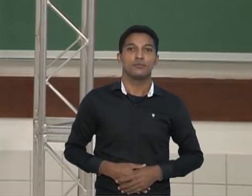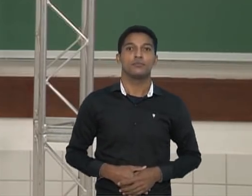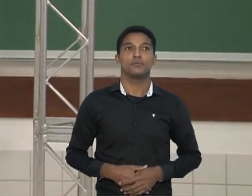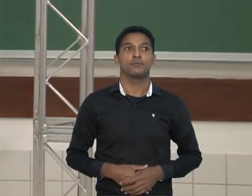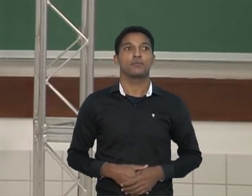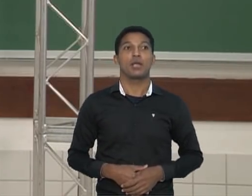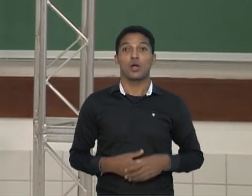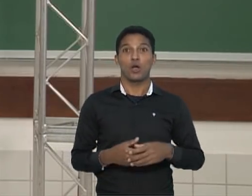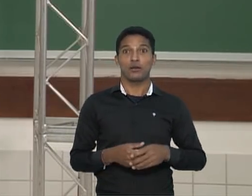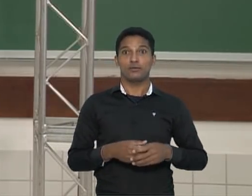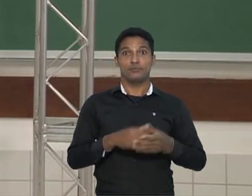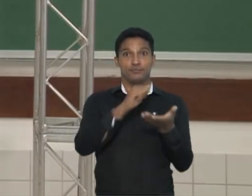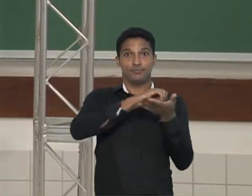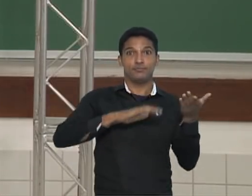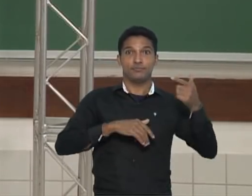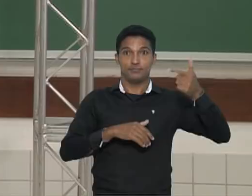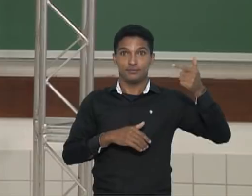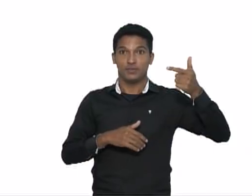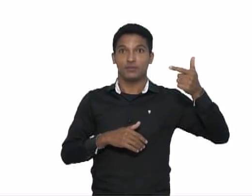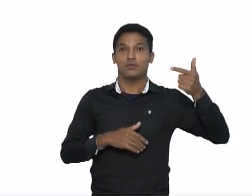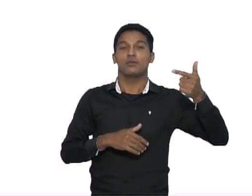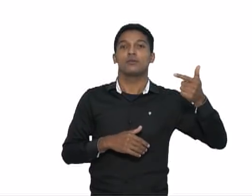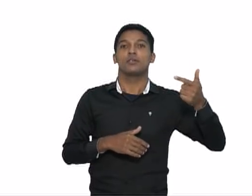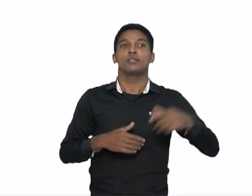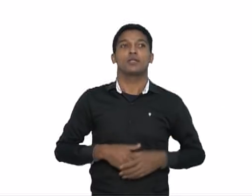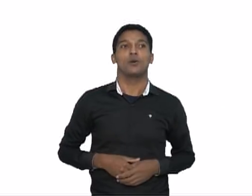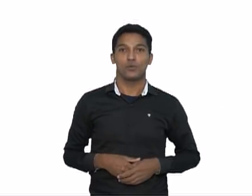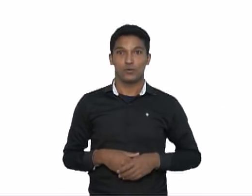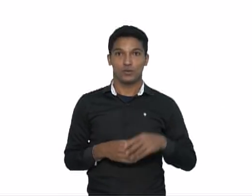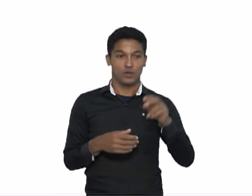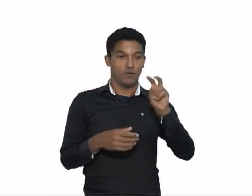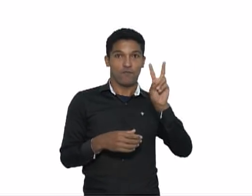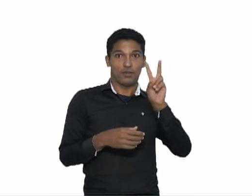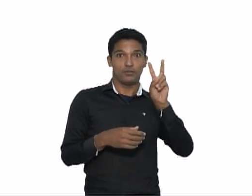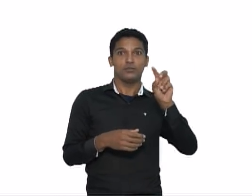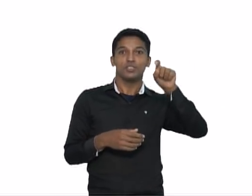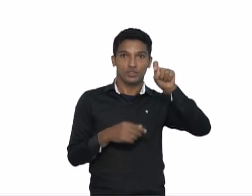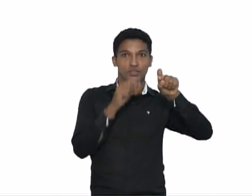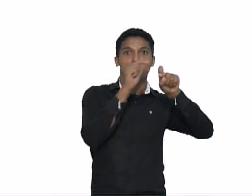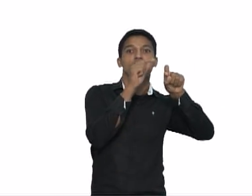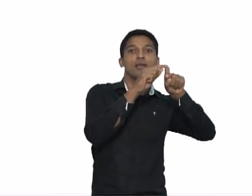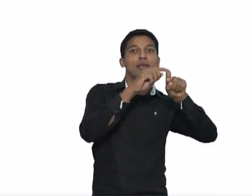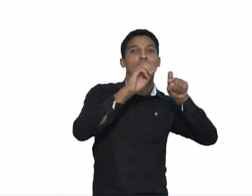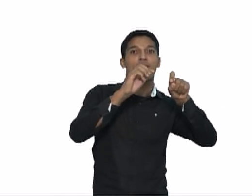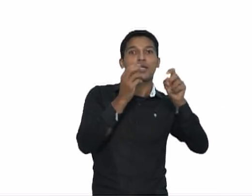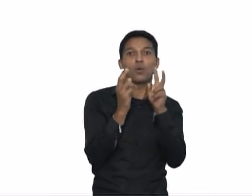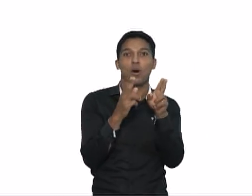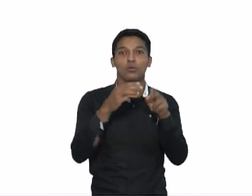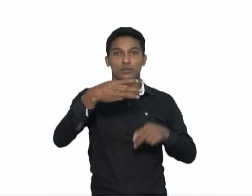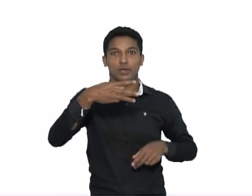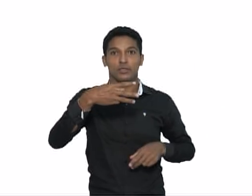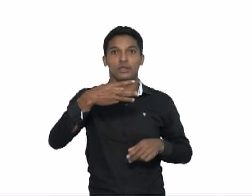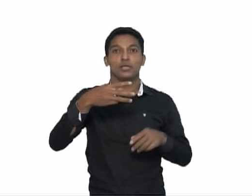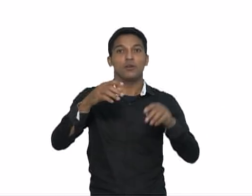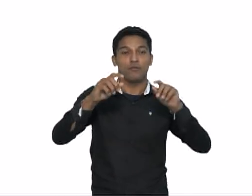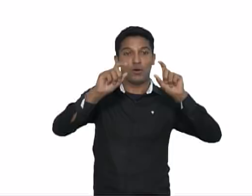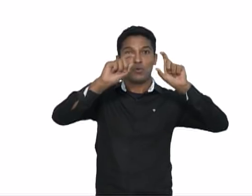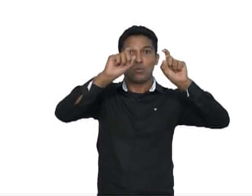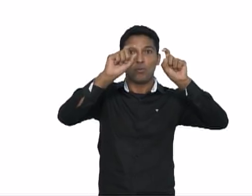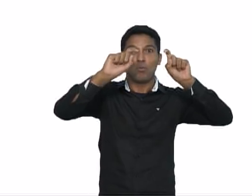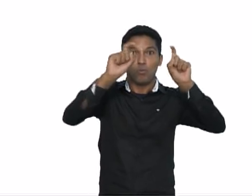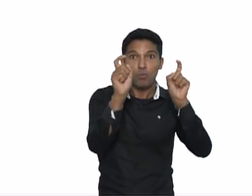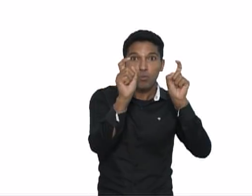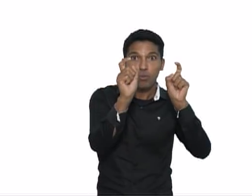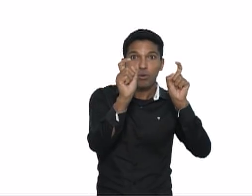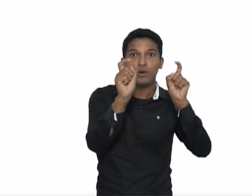O próximo exercício. Vamos considerar que o valor de x é igual a 3 e substitua nas expressões